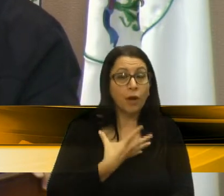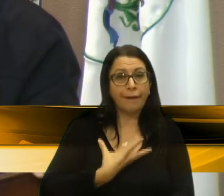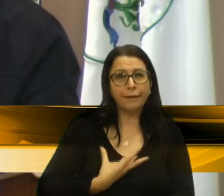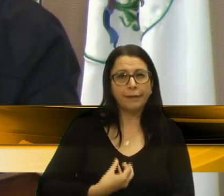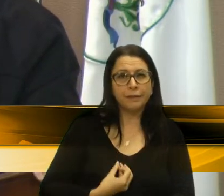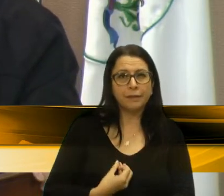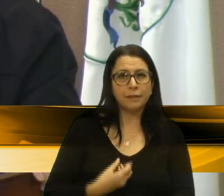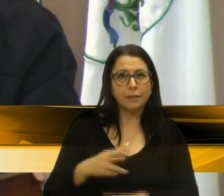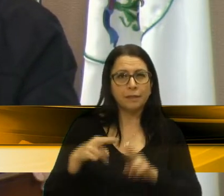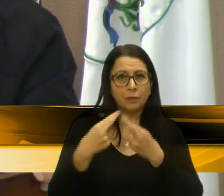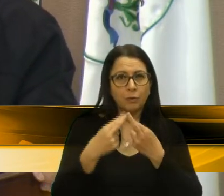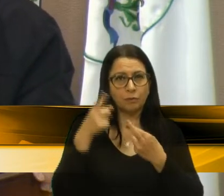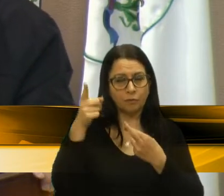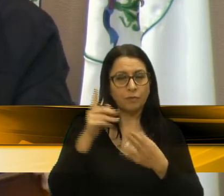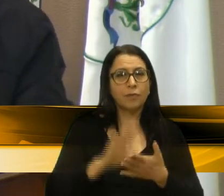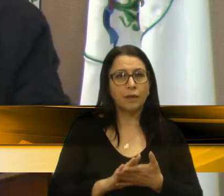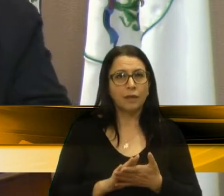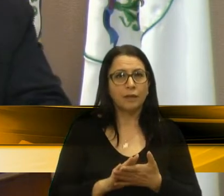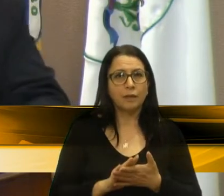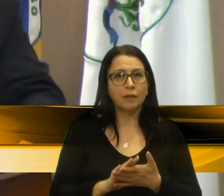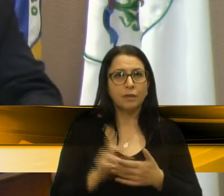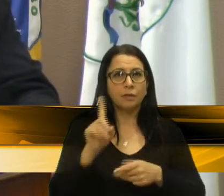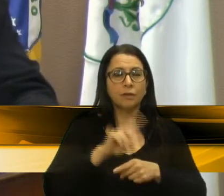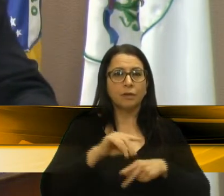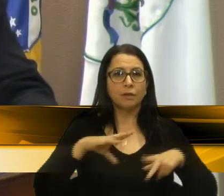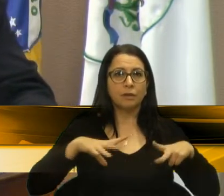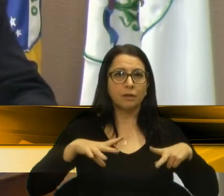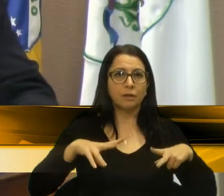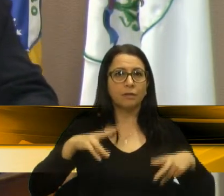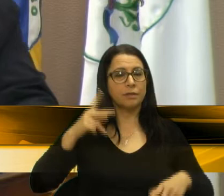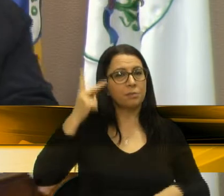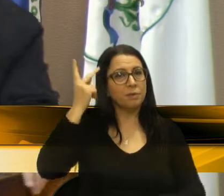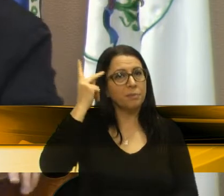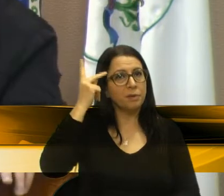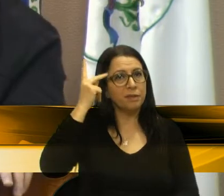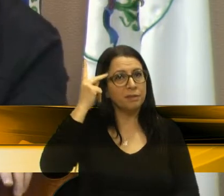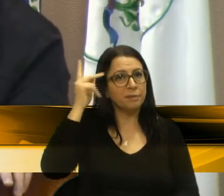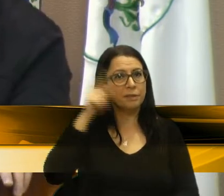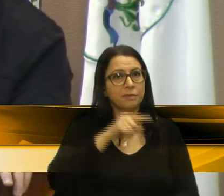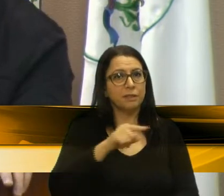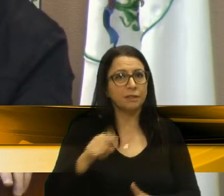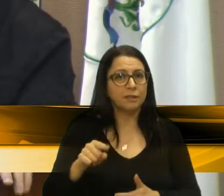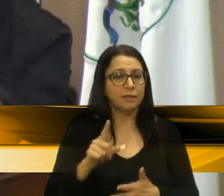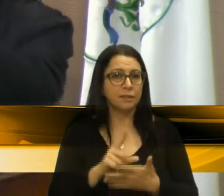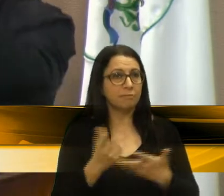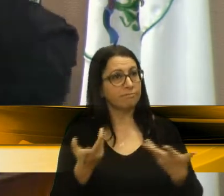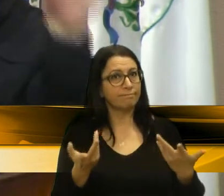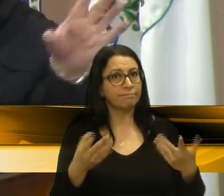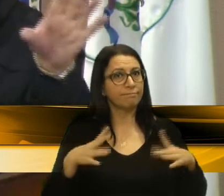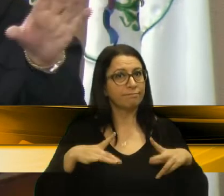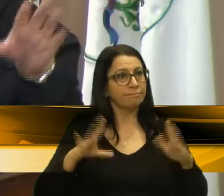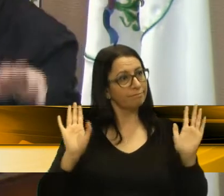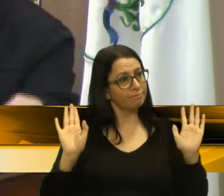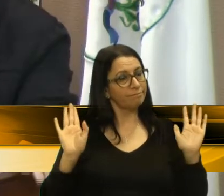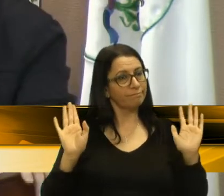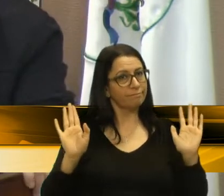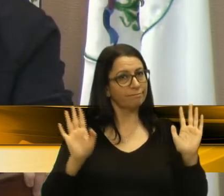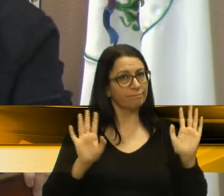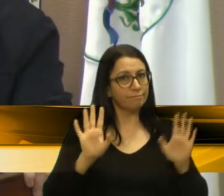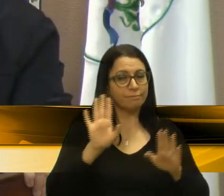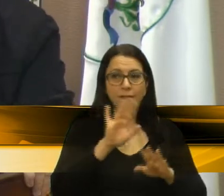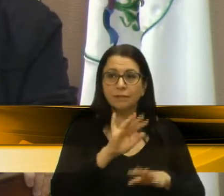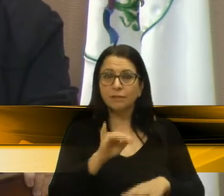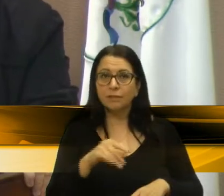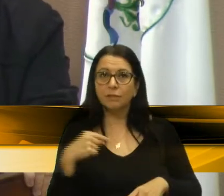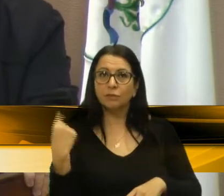ontem a audiência lá, então tirou um dia de folga em São Paulo hoje, né? Dá uma espraiada lá para